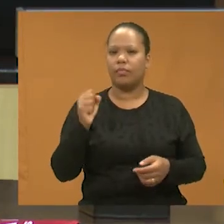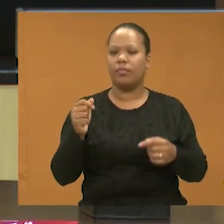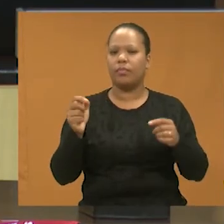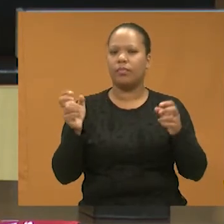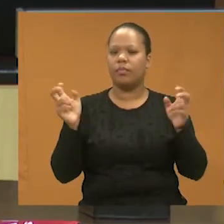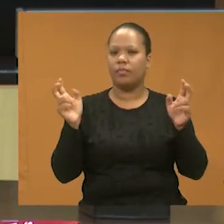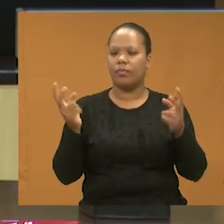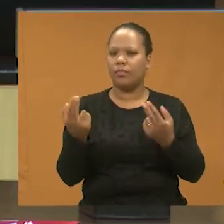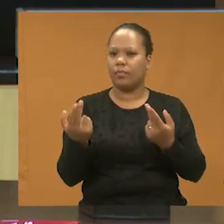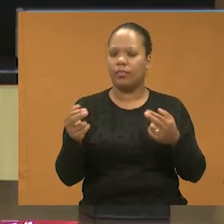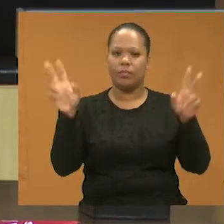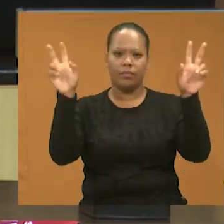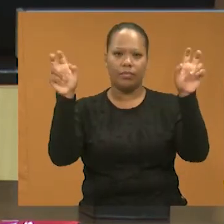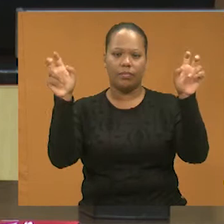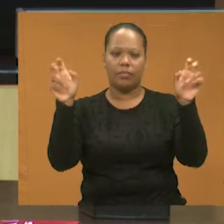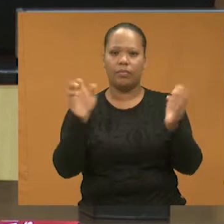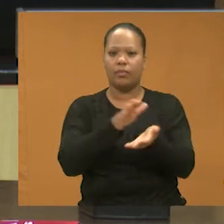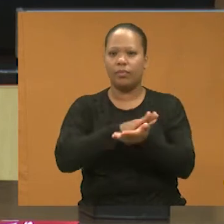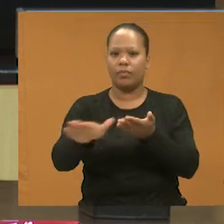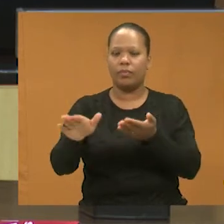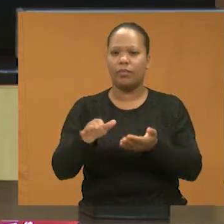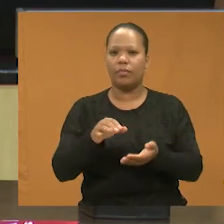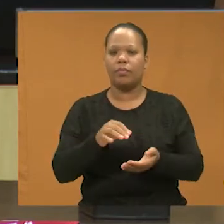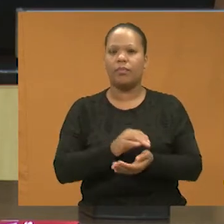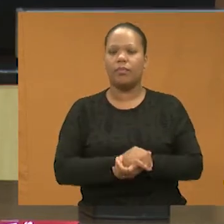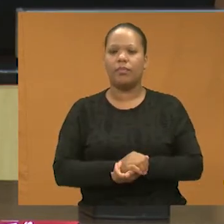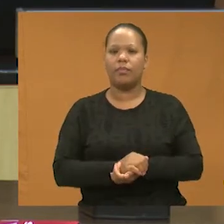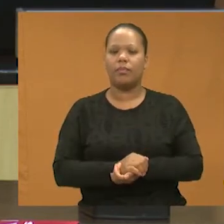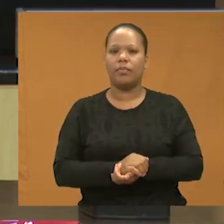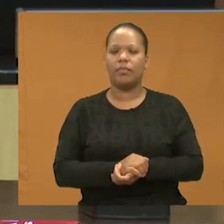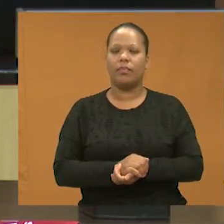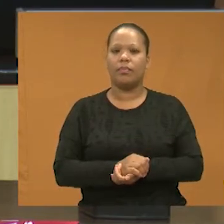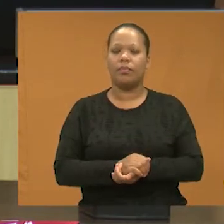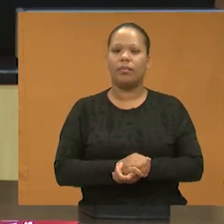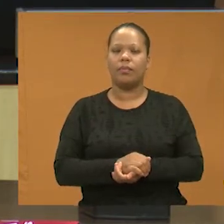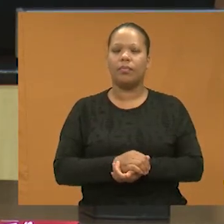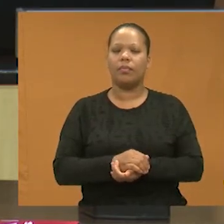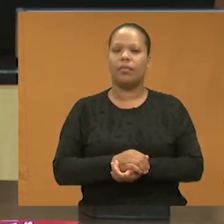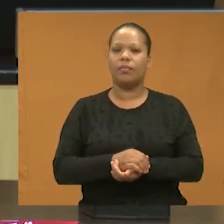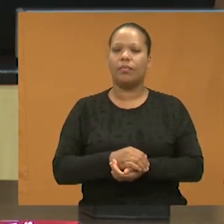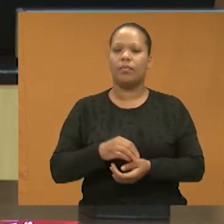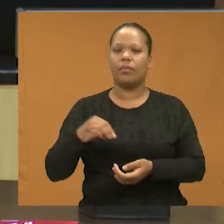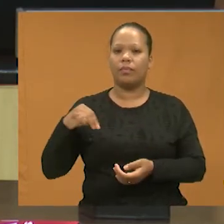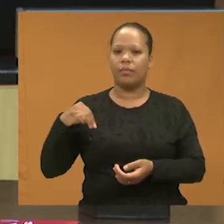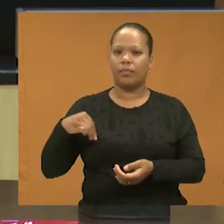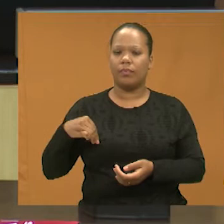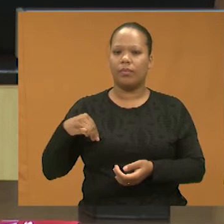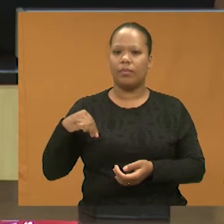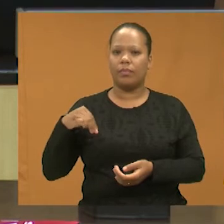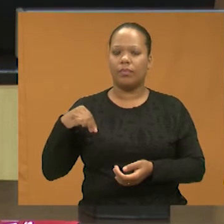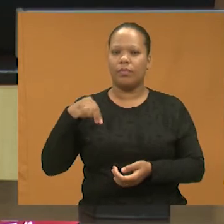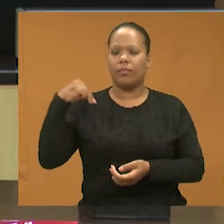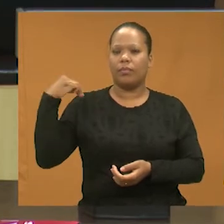teor também, mas dirigido ao ministro da Infraestrutura, senhor Tarcísio Gomes de Freitas. Senhor presidente, foi